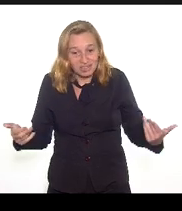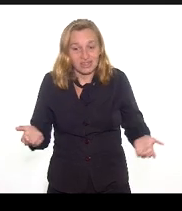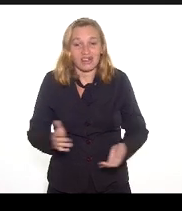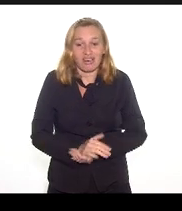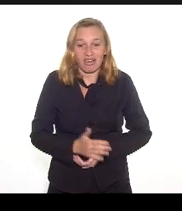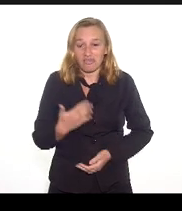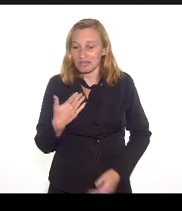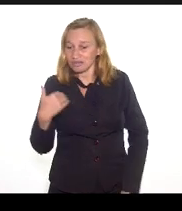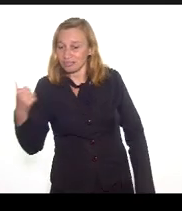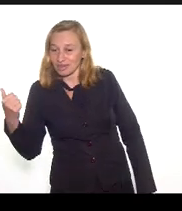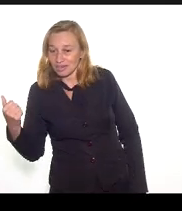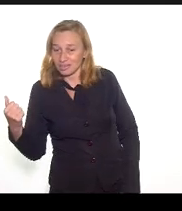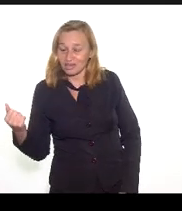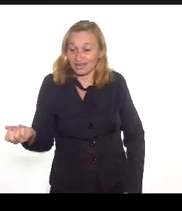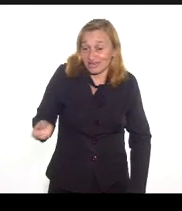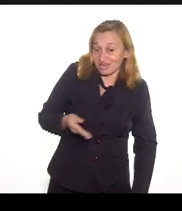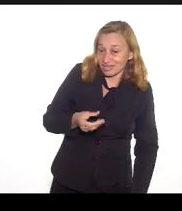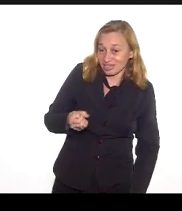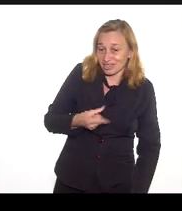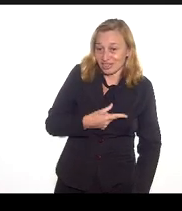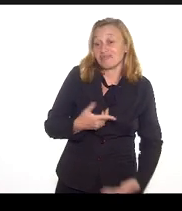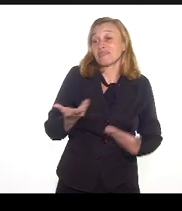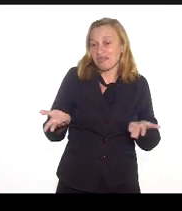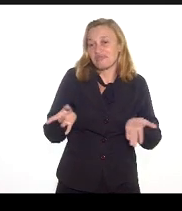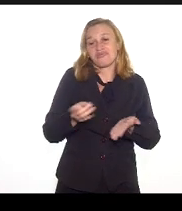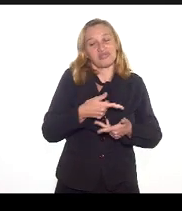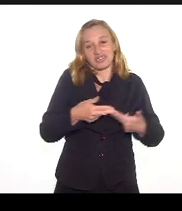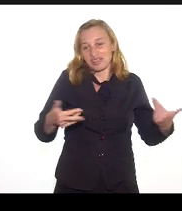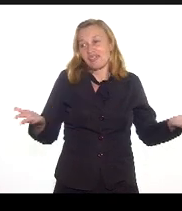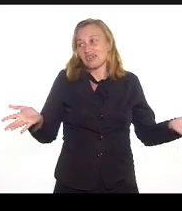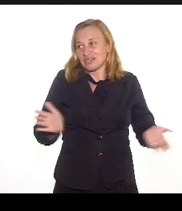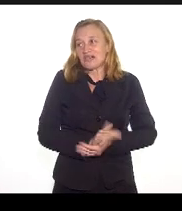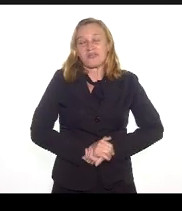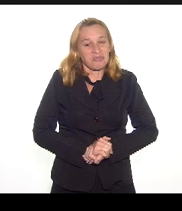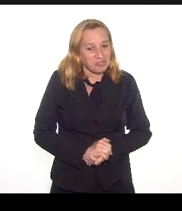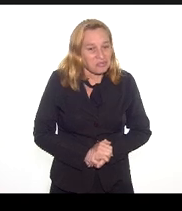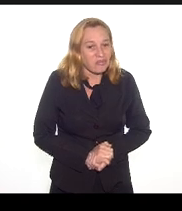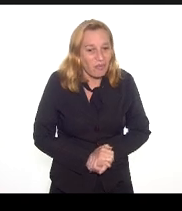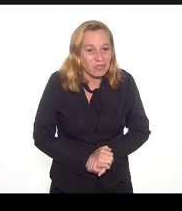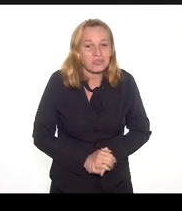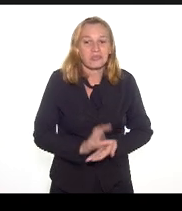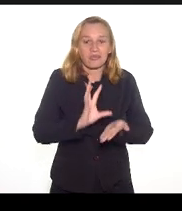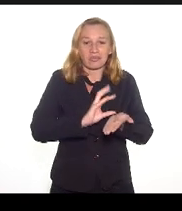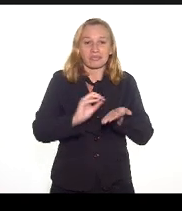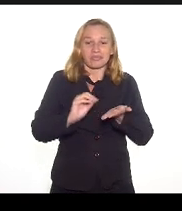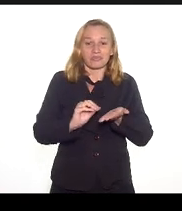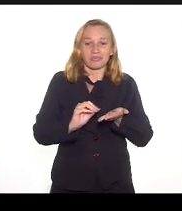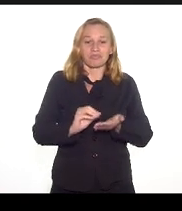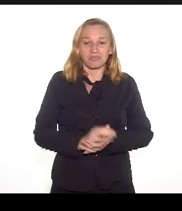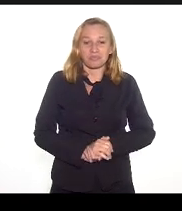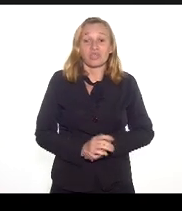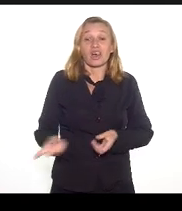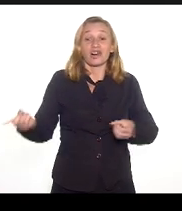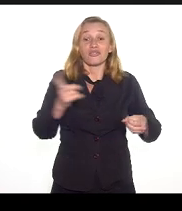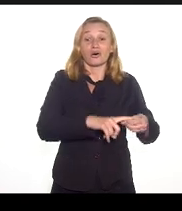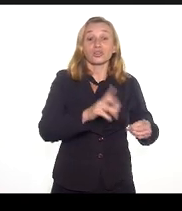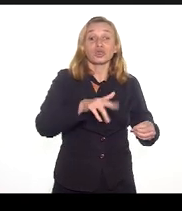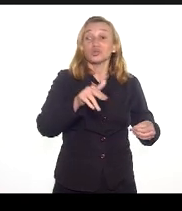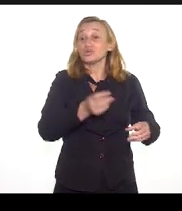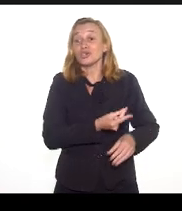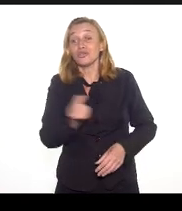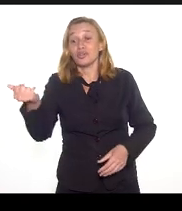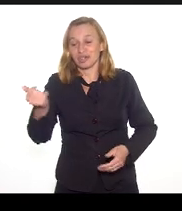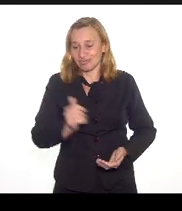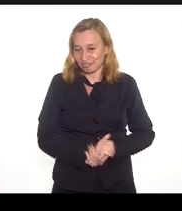parte, deputado Luiz Paulo. É a volta dos que não foram. A volta dos que não foram.